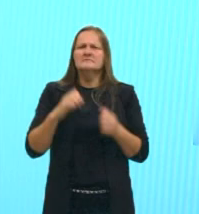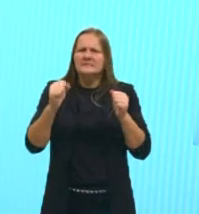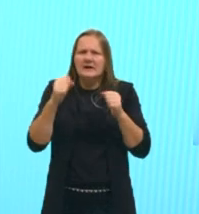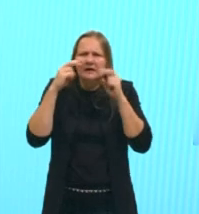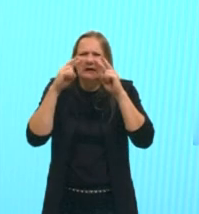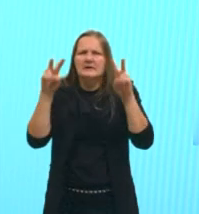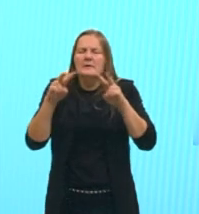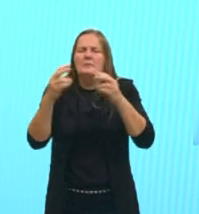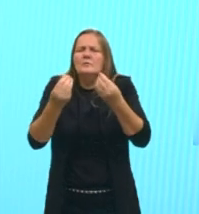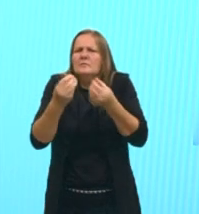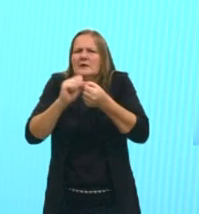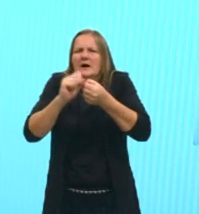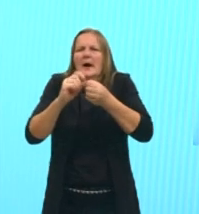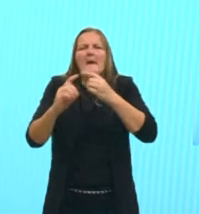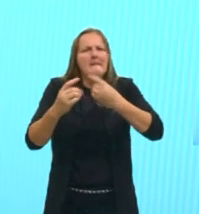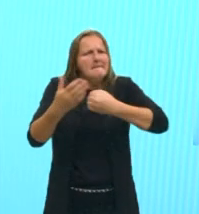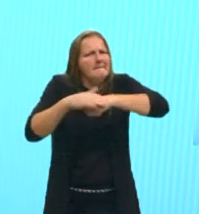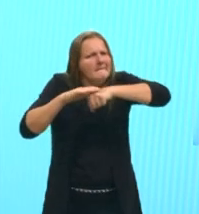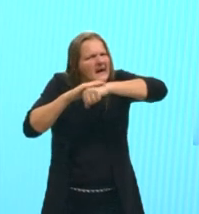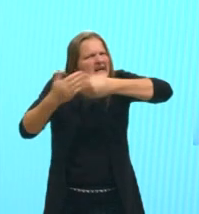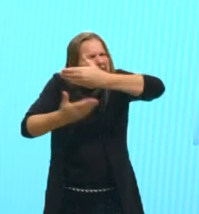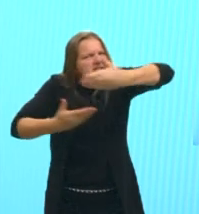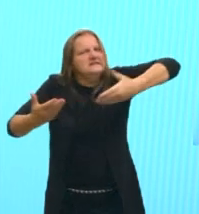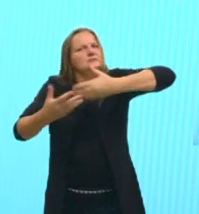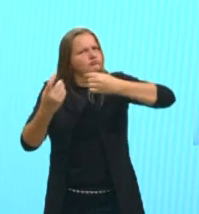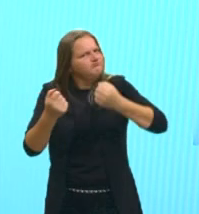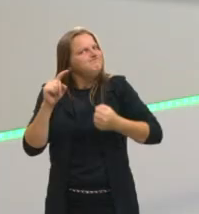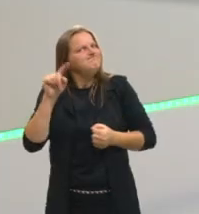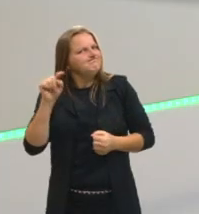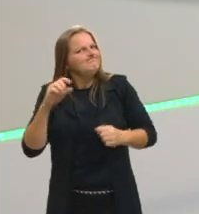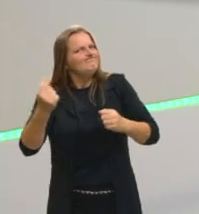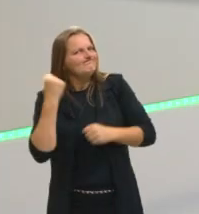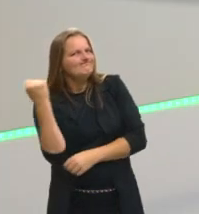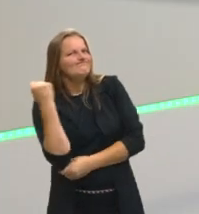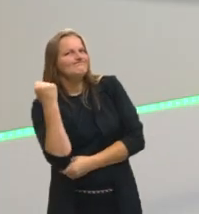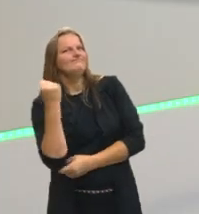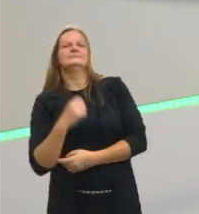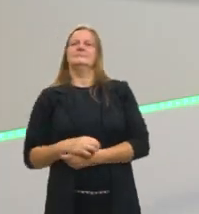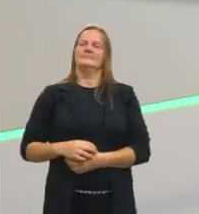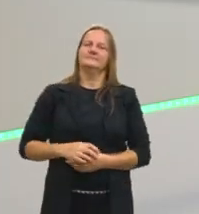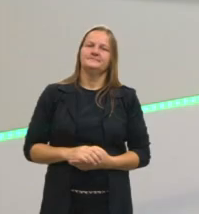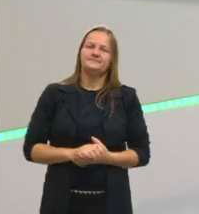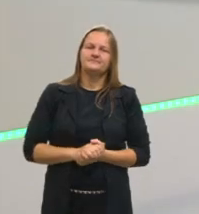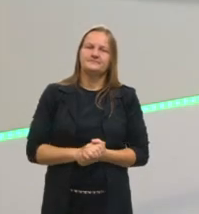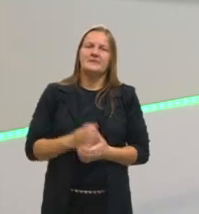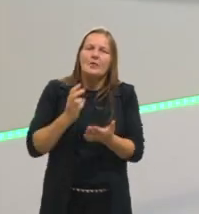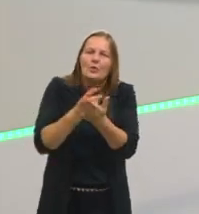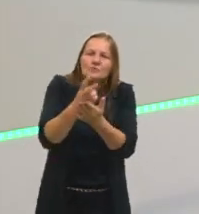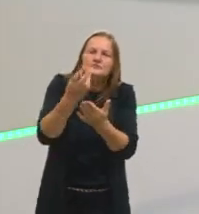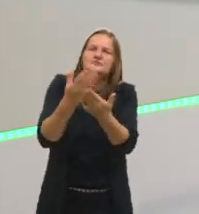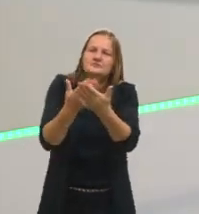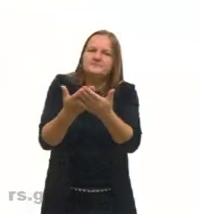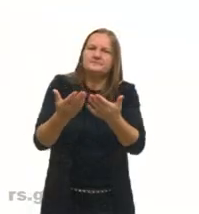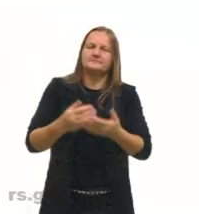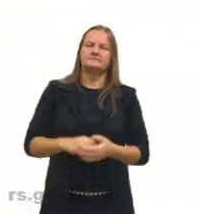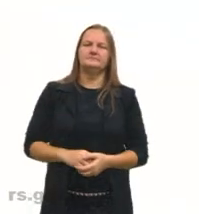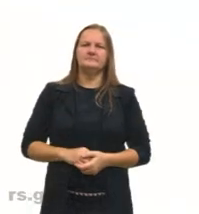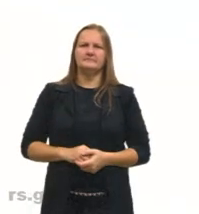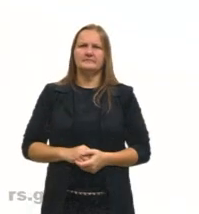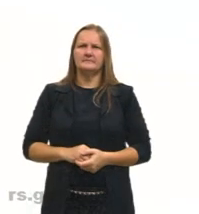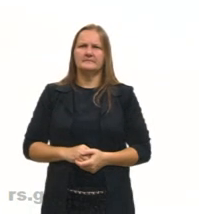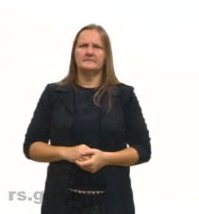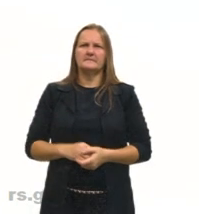discutir aí Alguma questão tá meninos menino só que estão uma Pinha para vocês sobre isso aí vamos dar continuidade Então